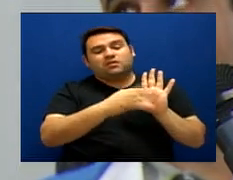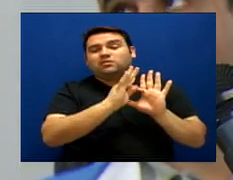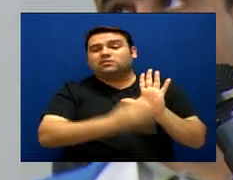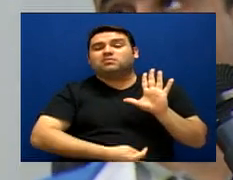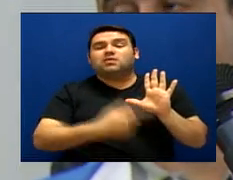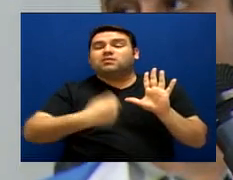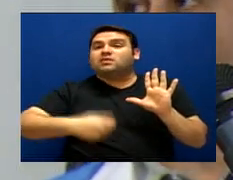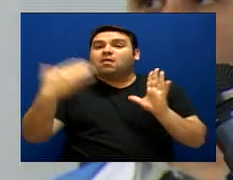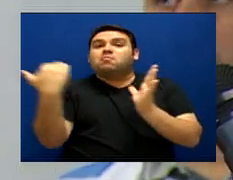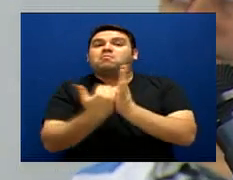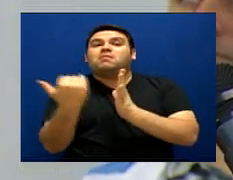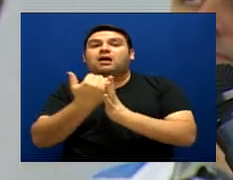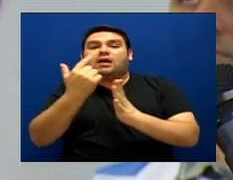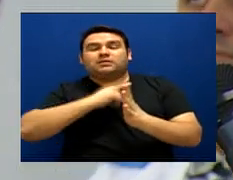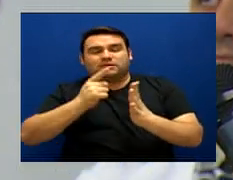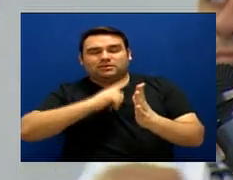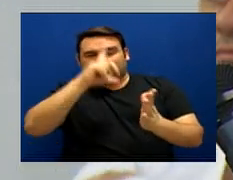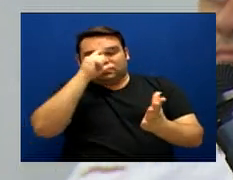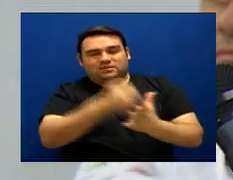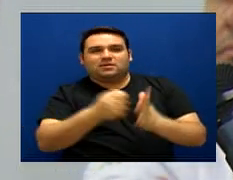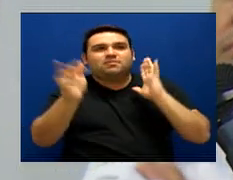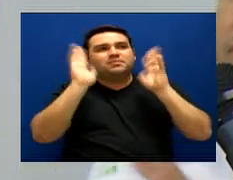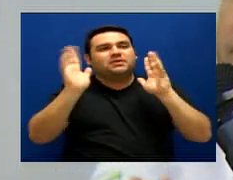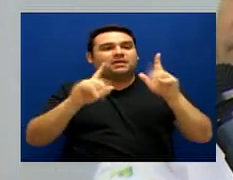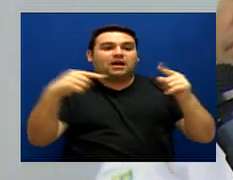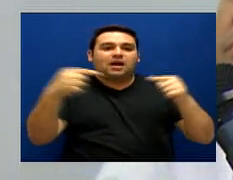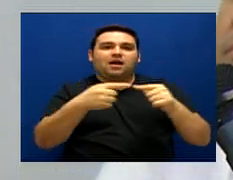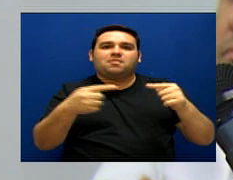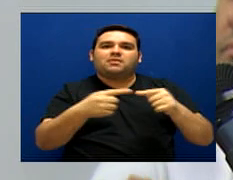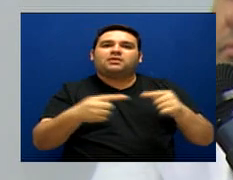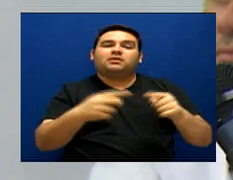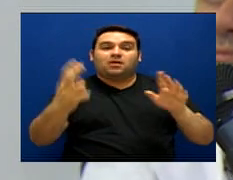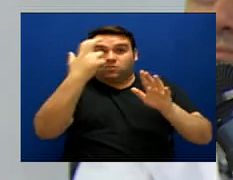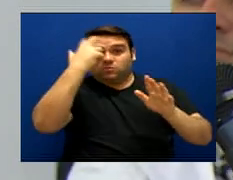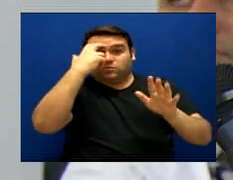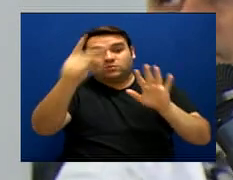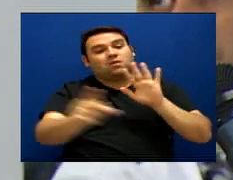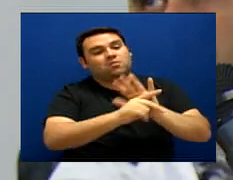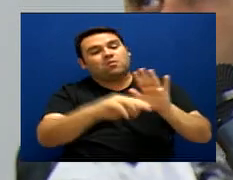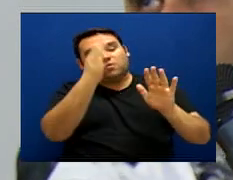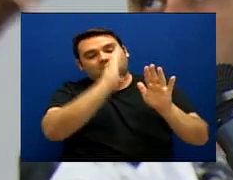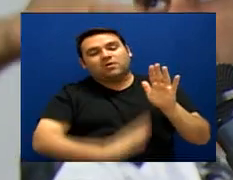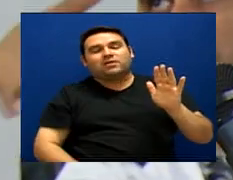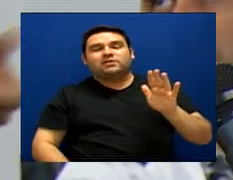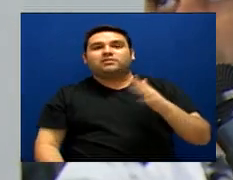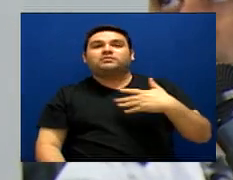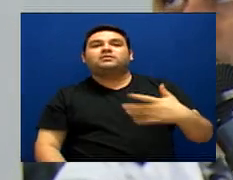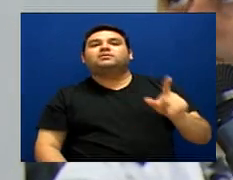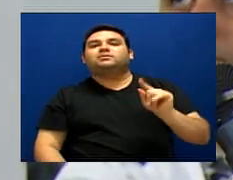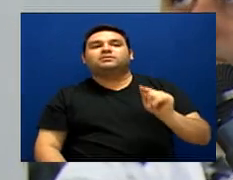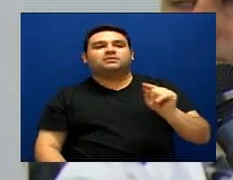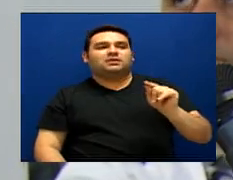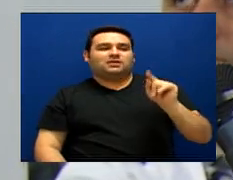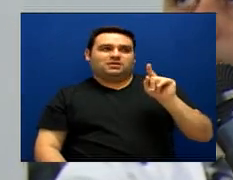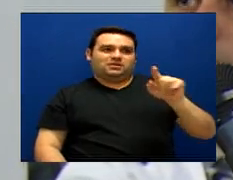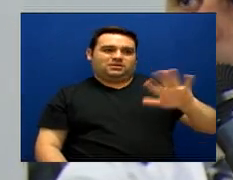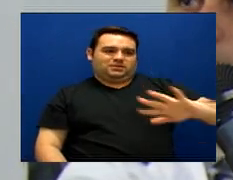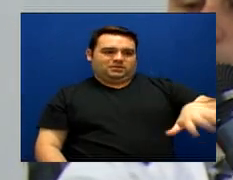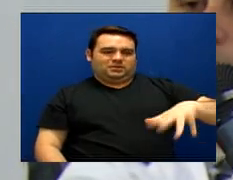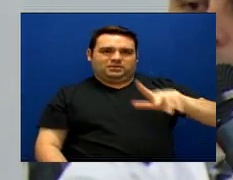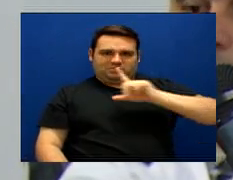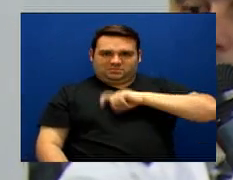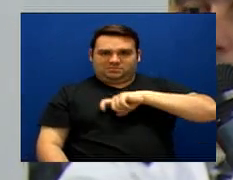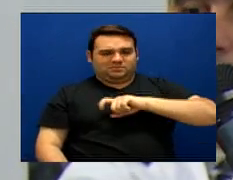requer maioria simples, se for considerado patrimônio cultural nacional, passa a não ser classificado